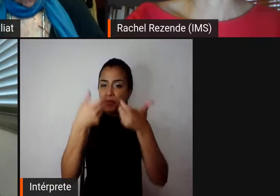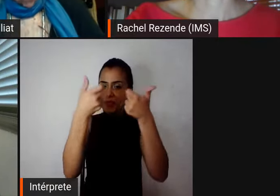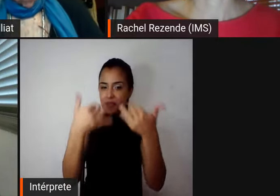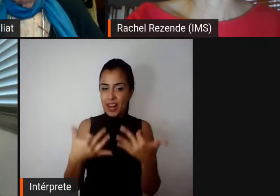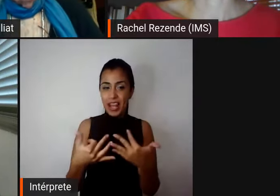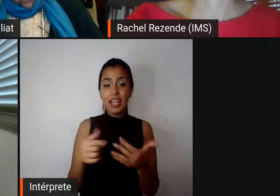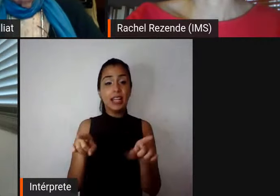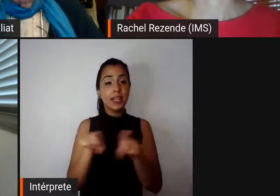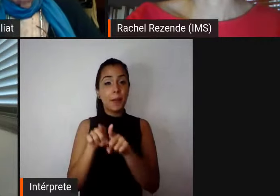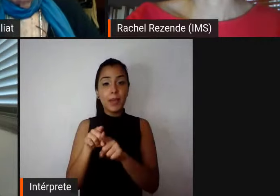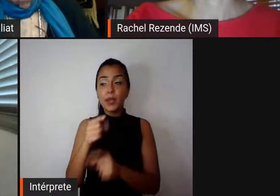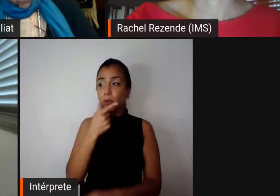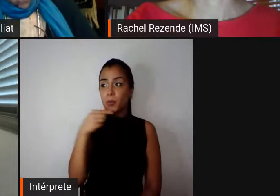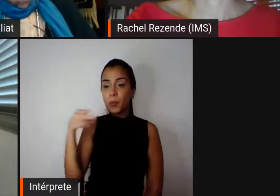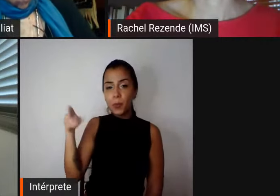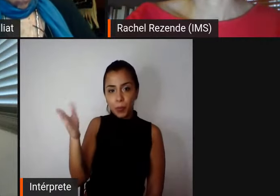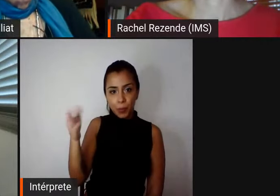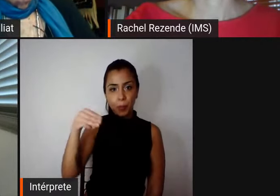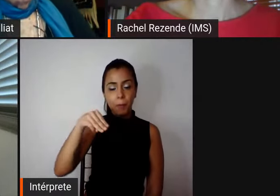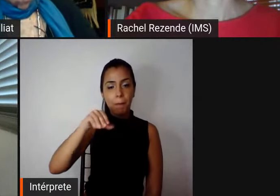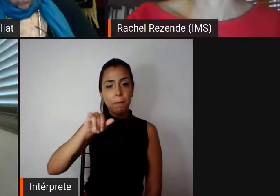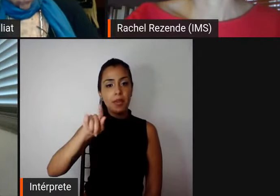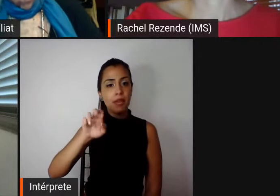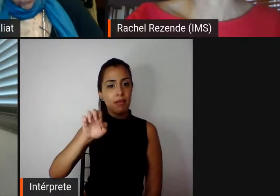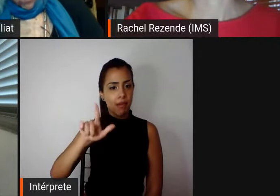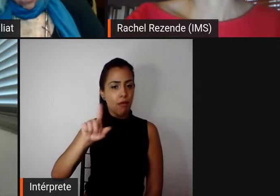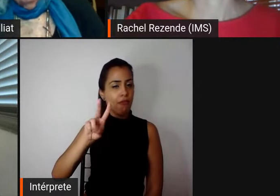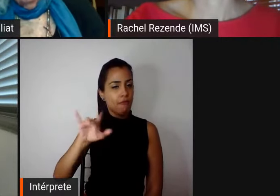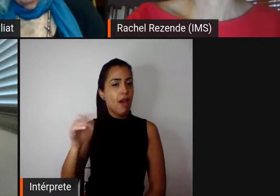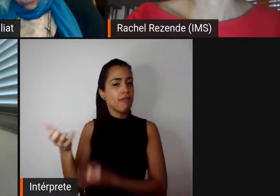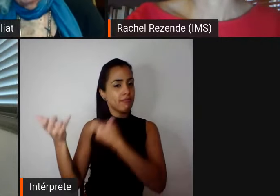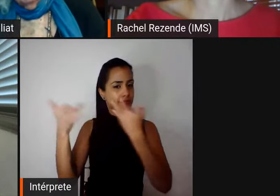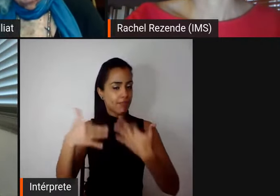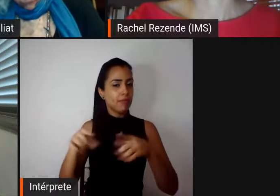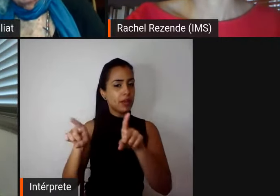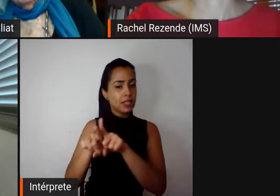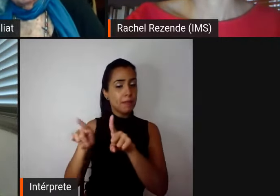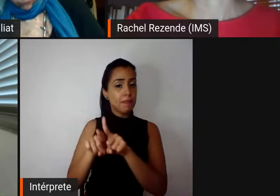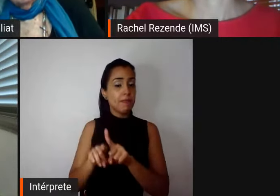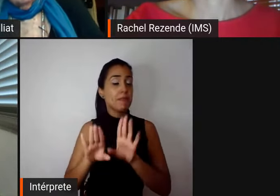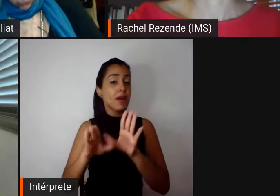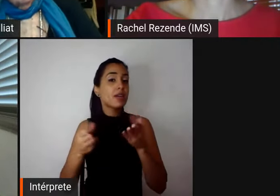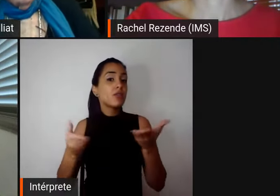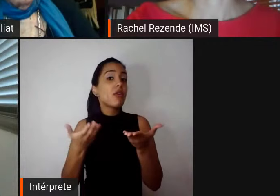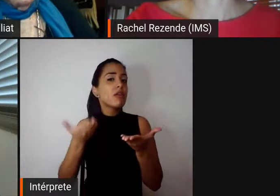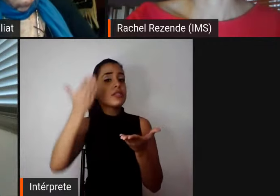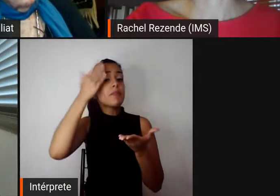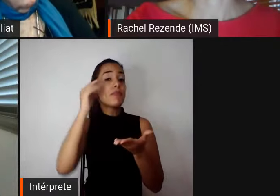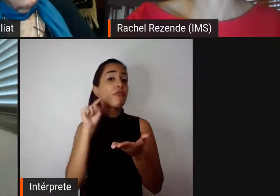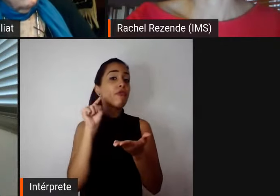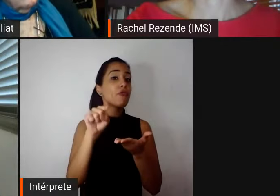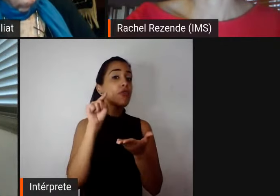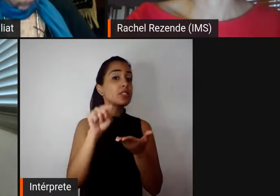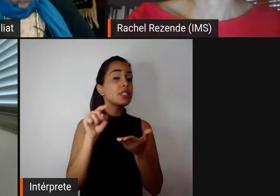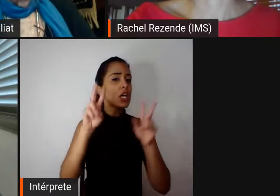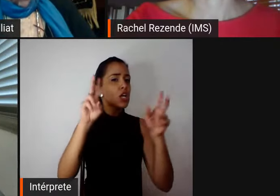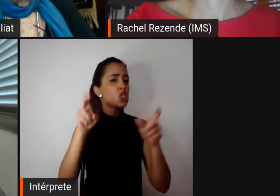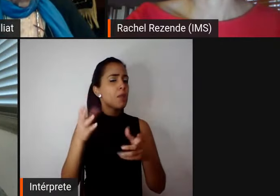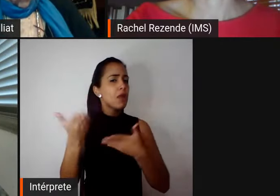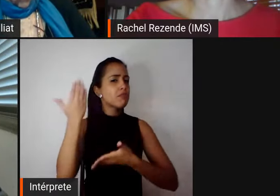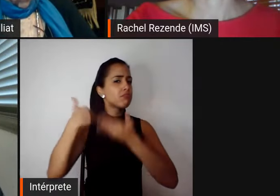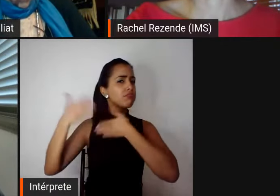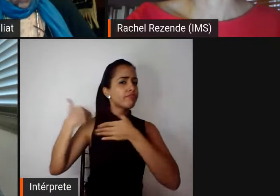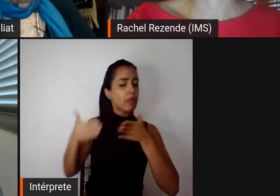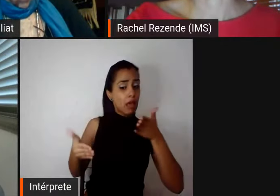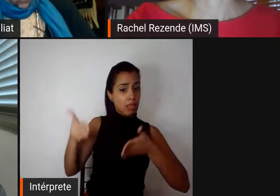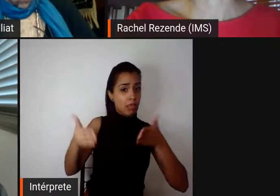livros, mas eu queria te ouvir nesse aspecto, né? Nessa sua relação, naquele momento, entre nas artes visuais, entre